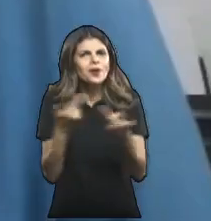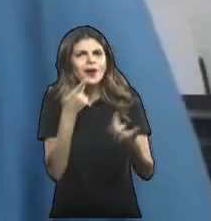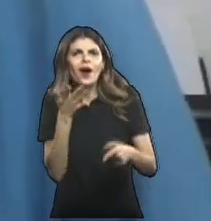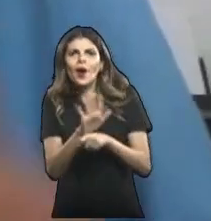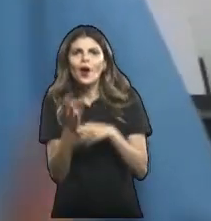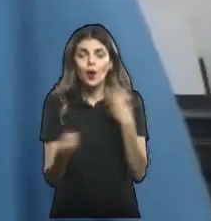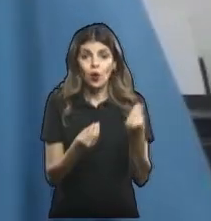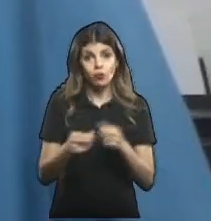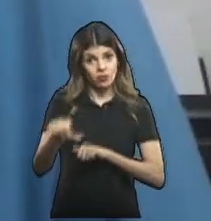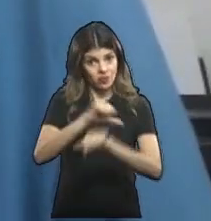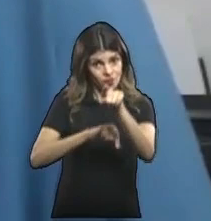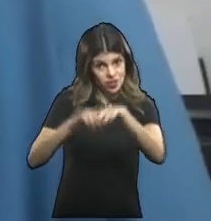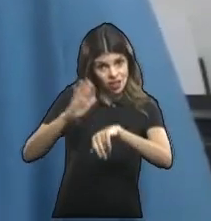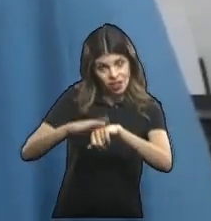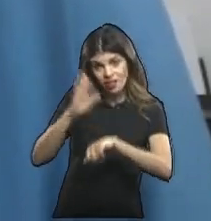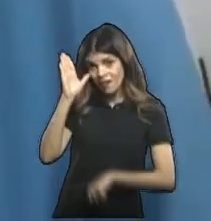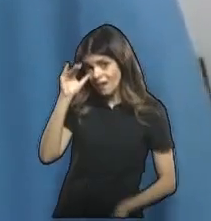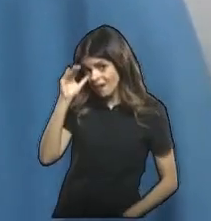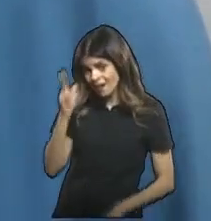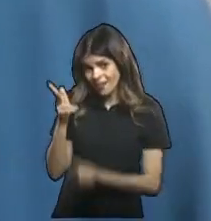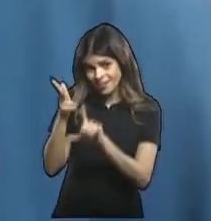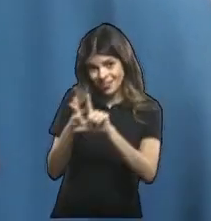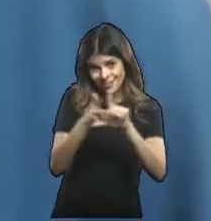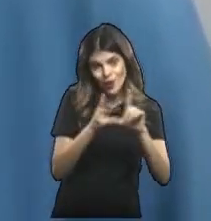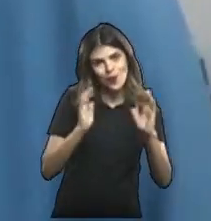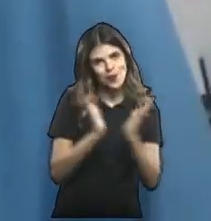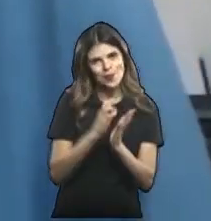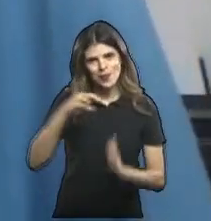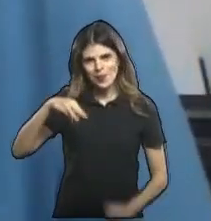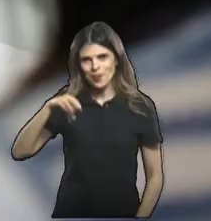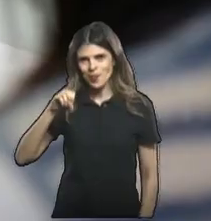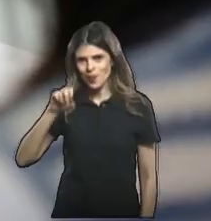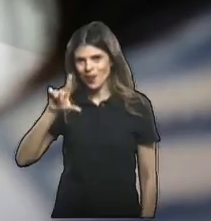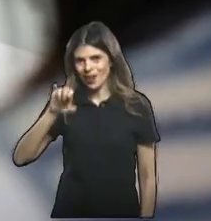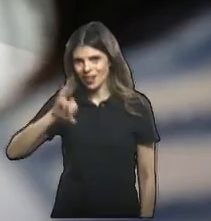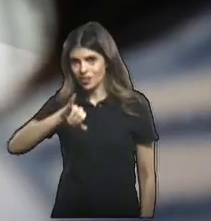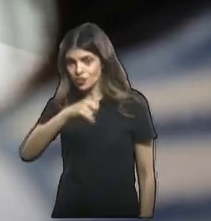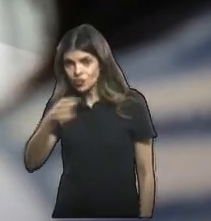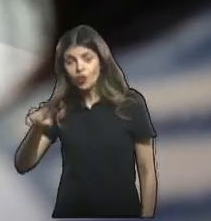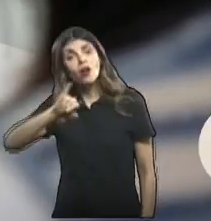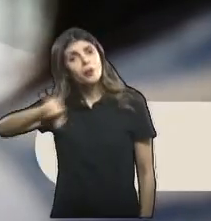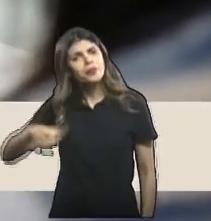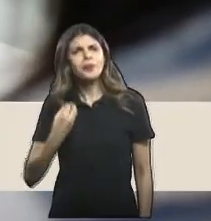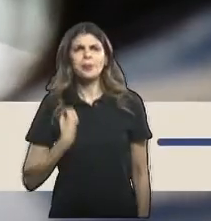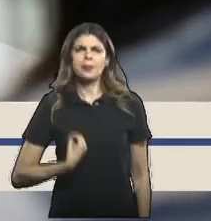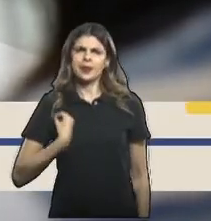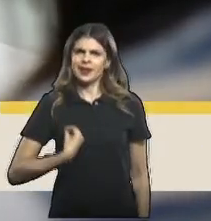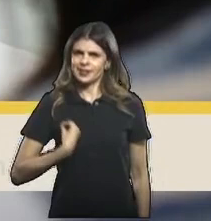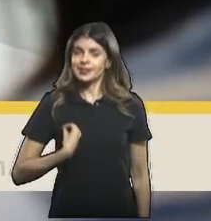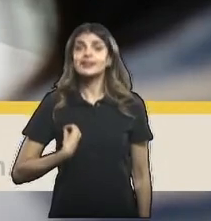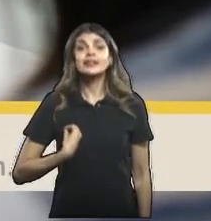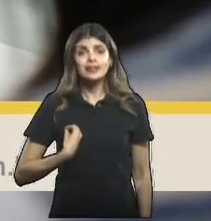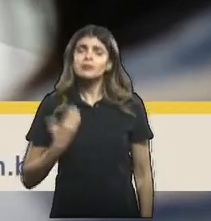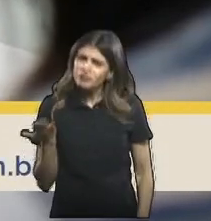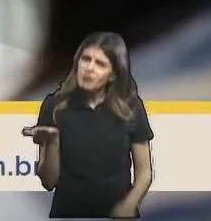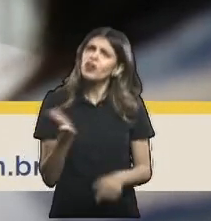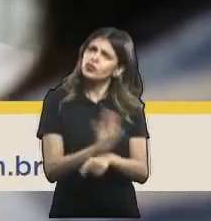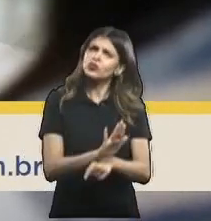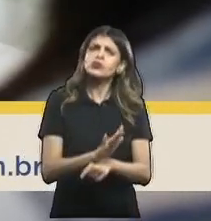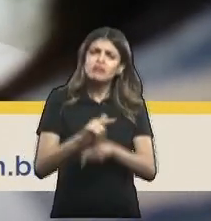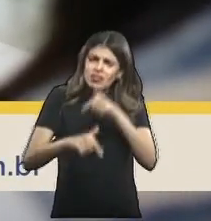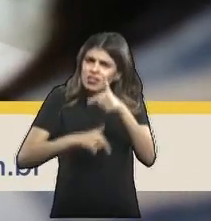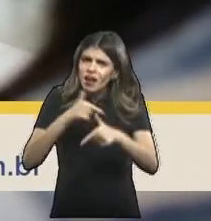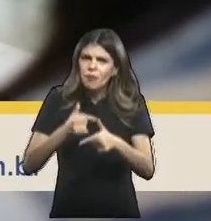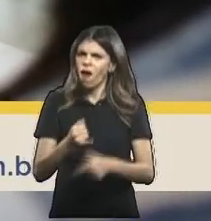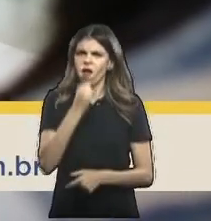colaborarem. Você que está assistindo aí a live do Molejão, né? Participa porque é um